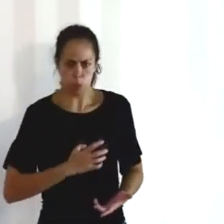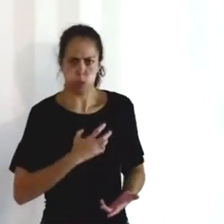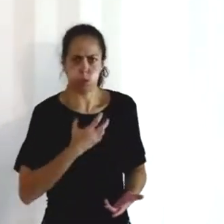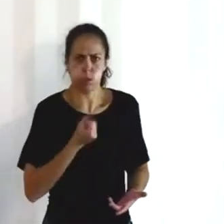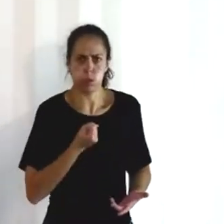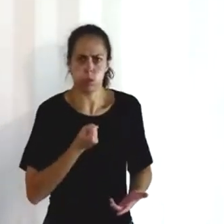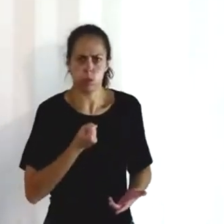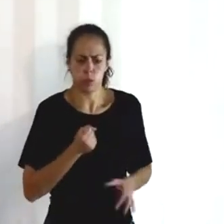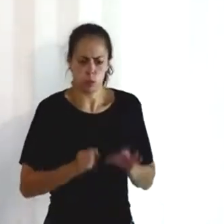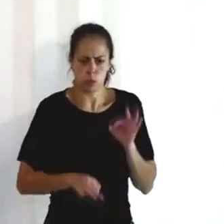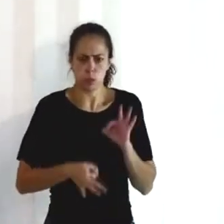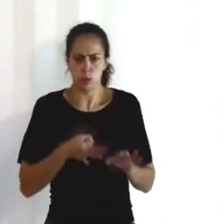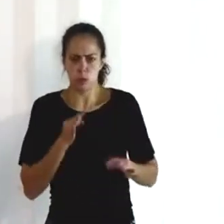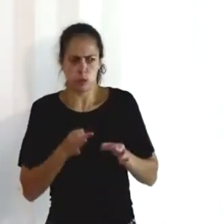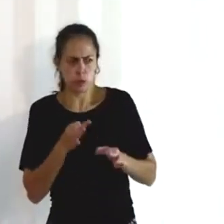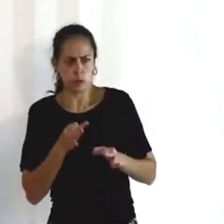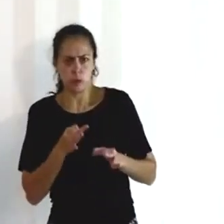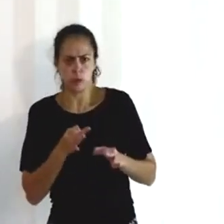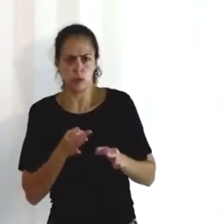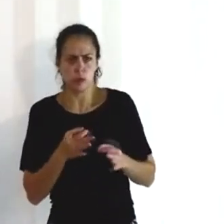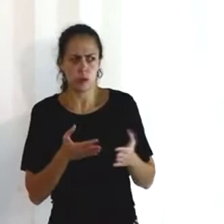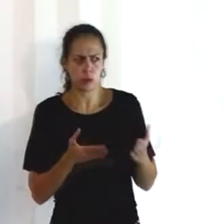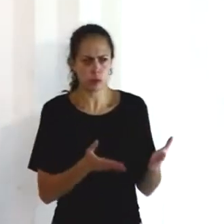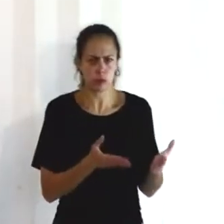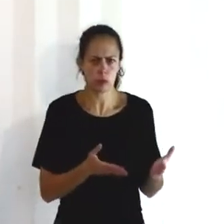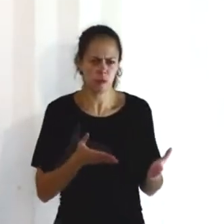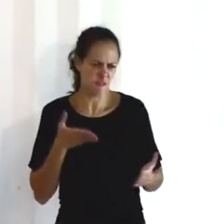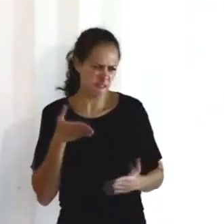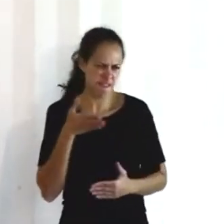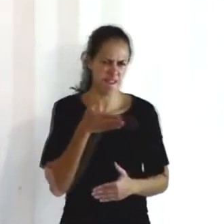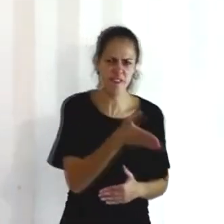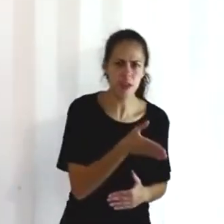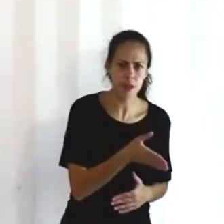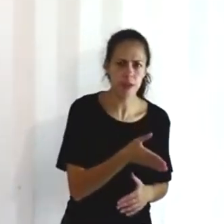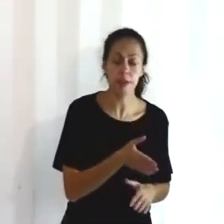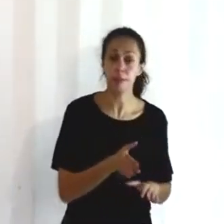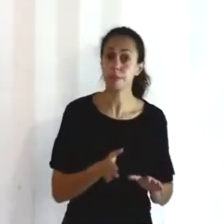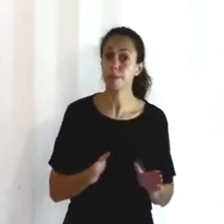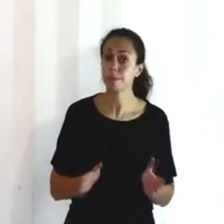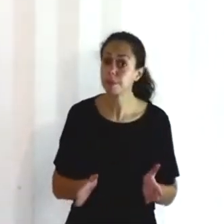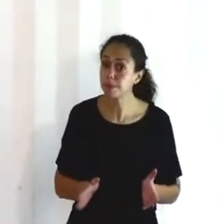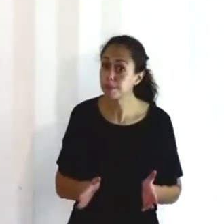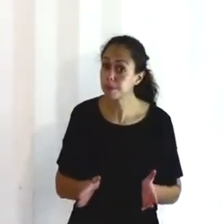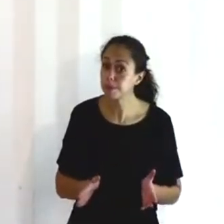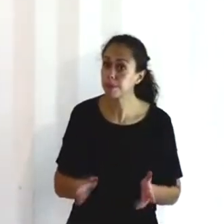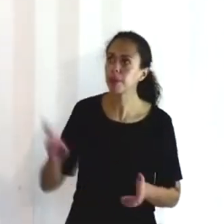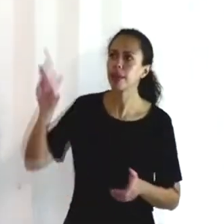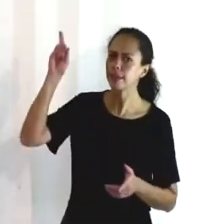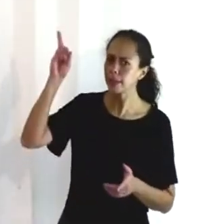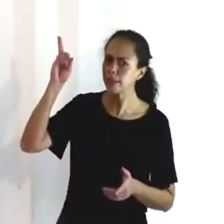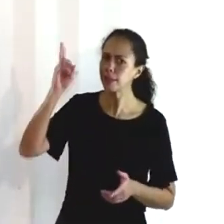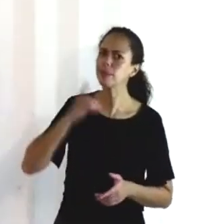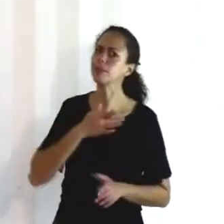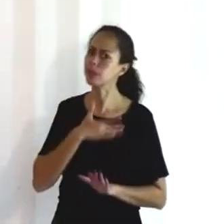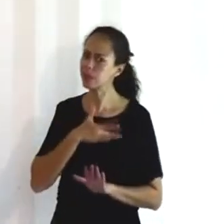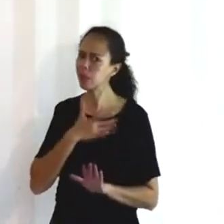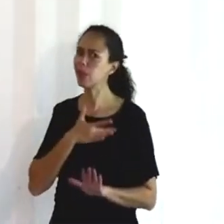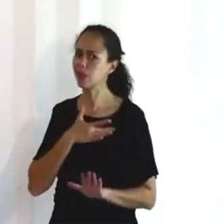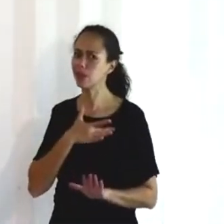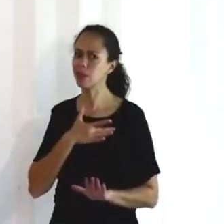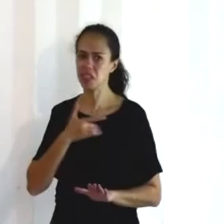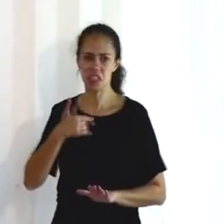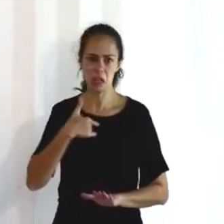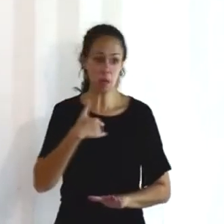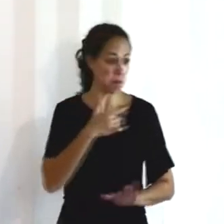muito interessante, que o Senhor Deus é misericordioso e nós não somos. Essa é uma